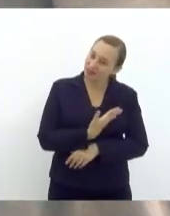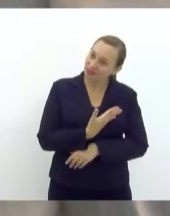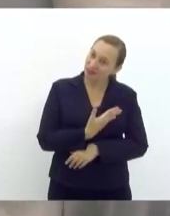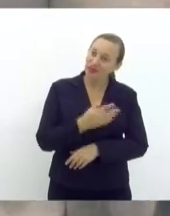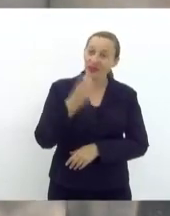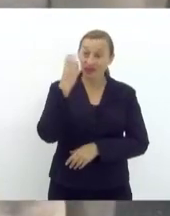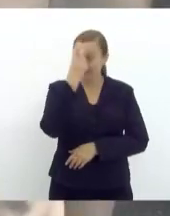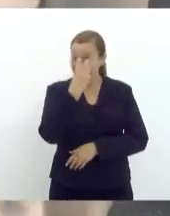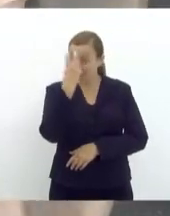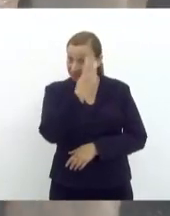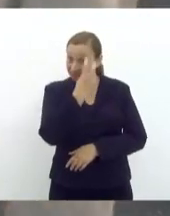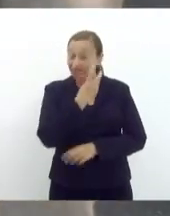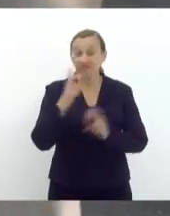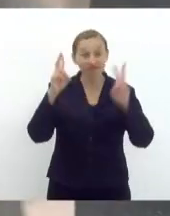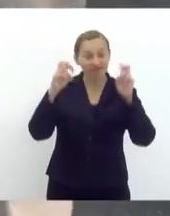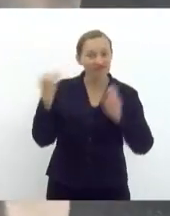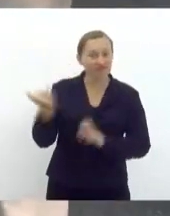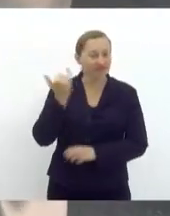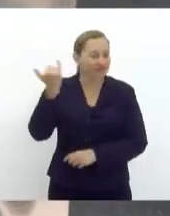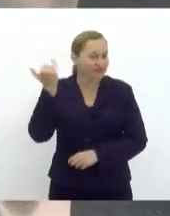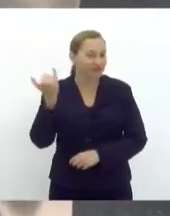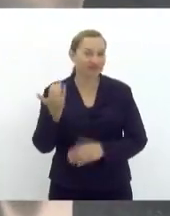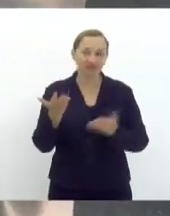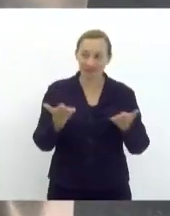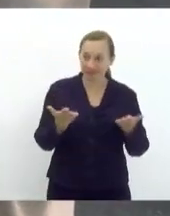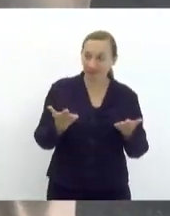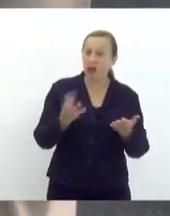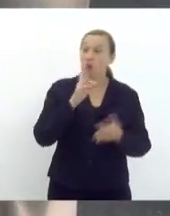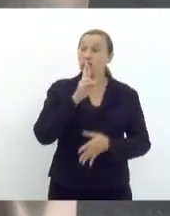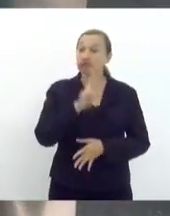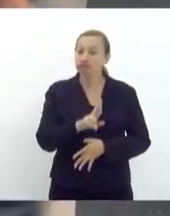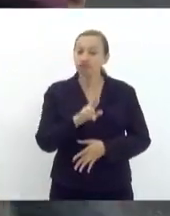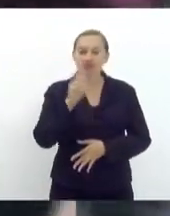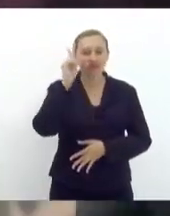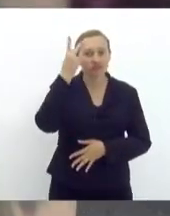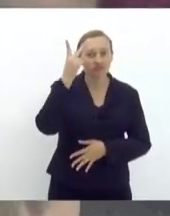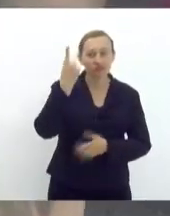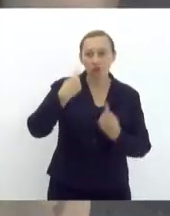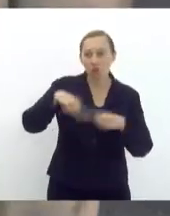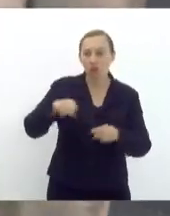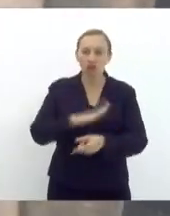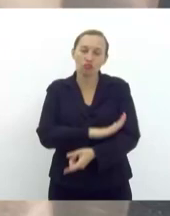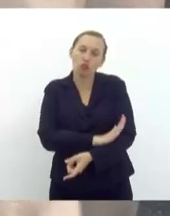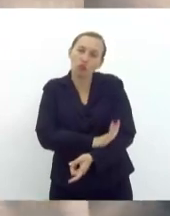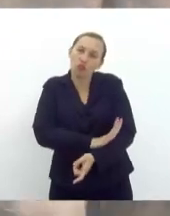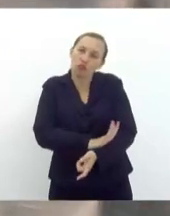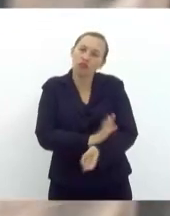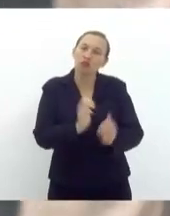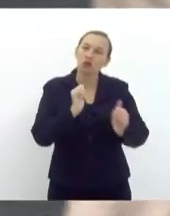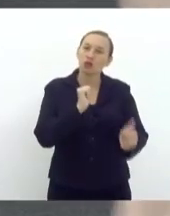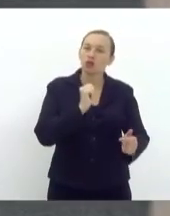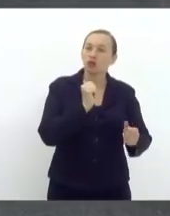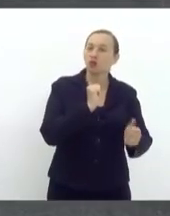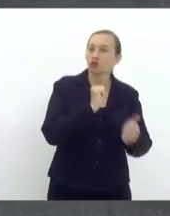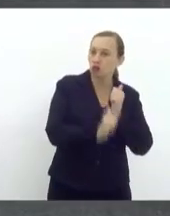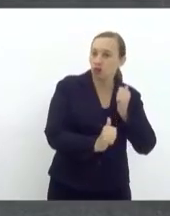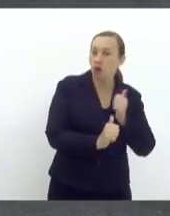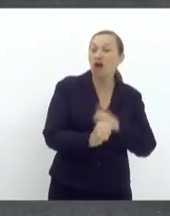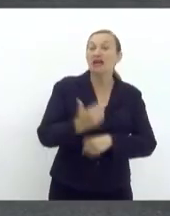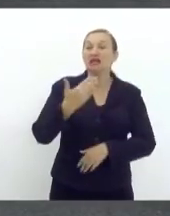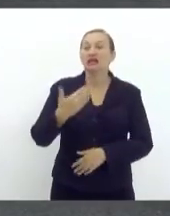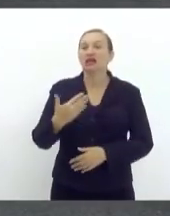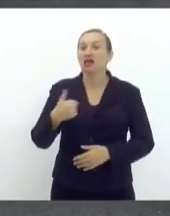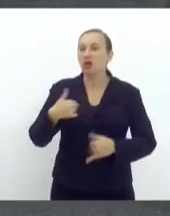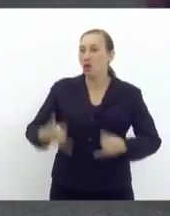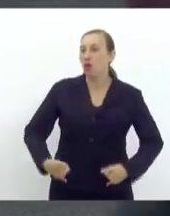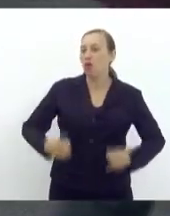Verônica Lima um tema tão importante como esse dando uma resposta histórica contra o racismo no futebol dizer o quanto que eu me orgulho